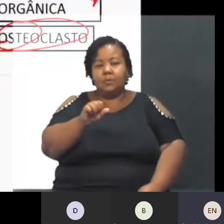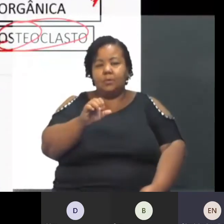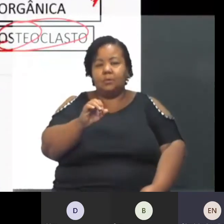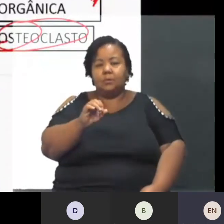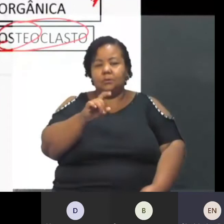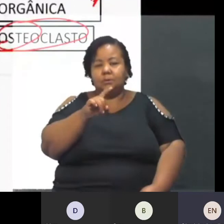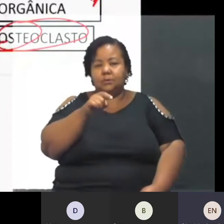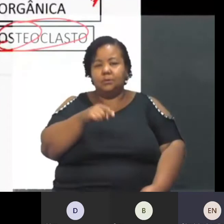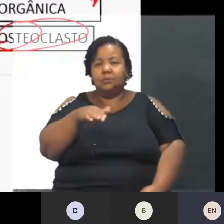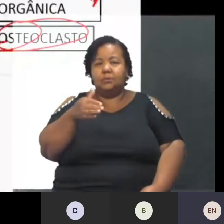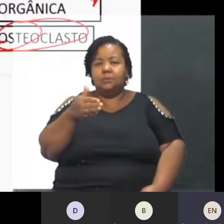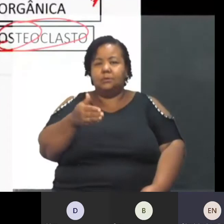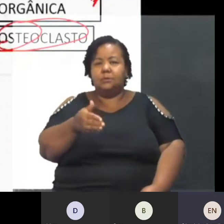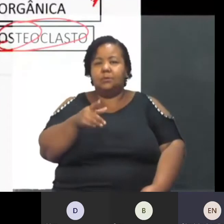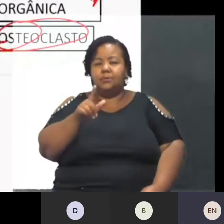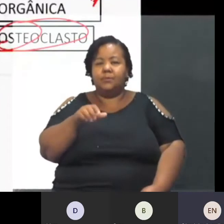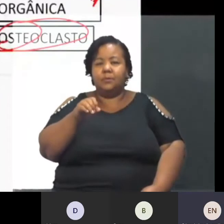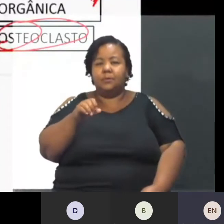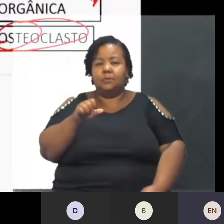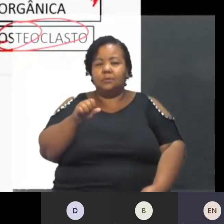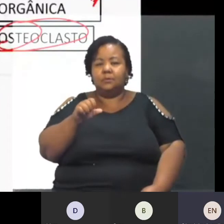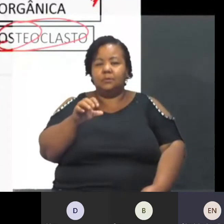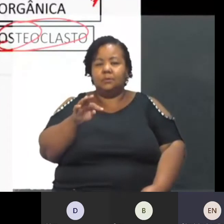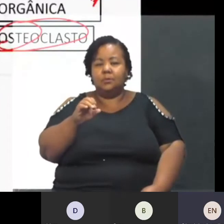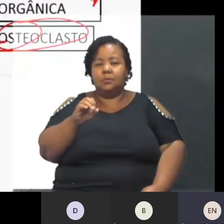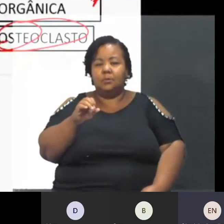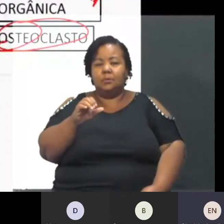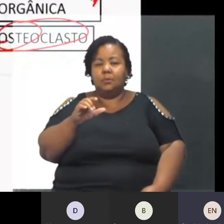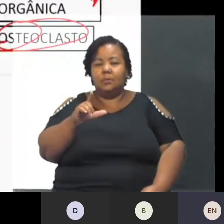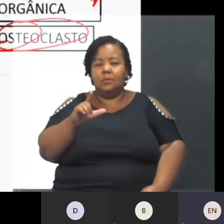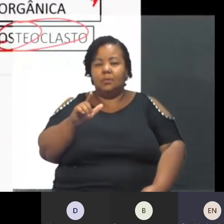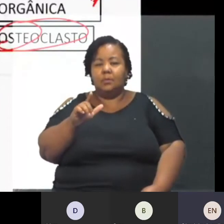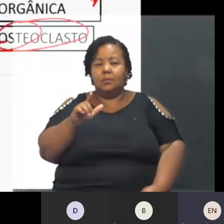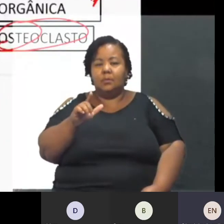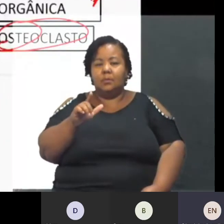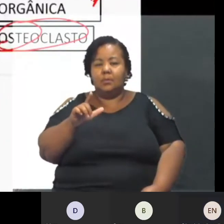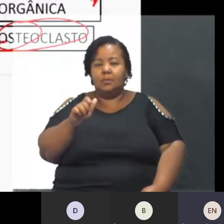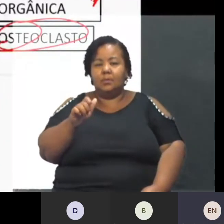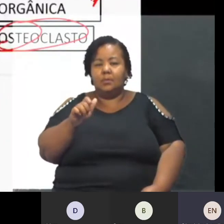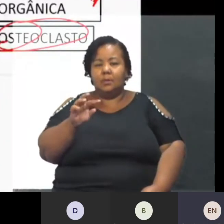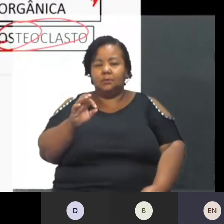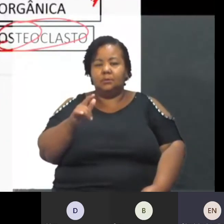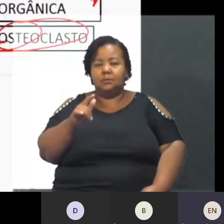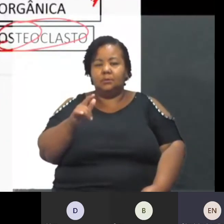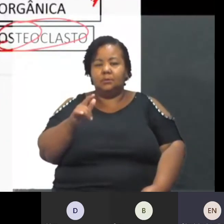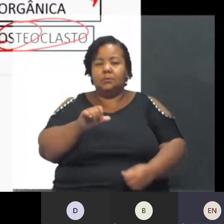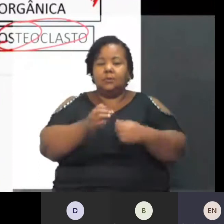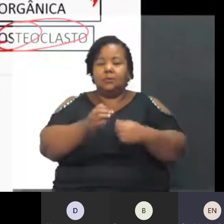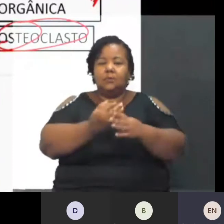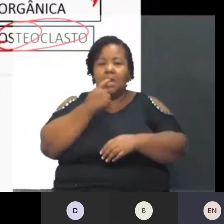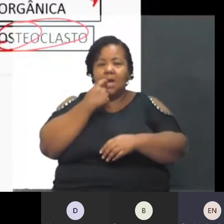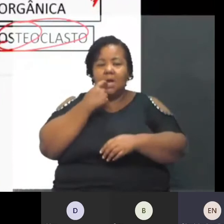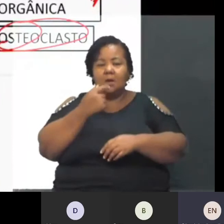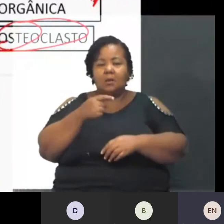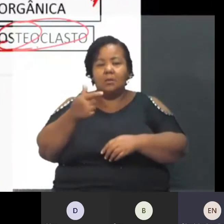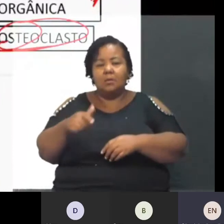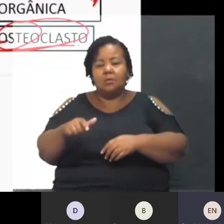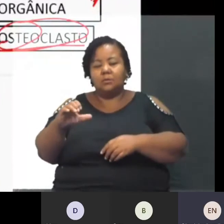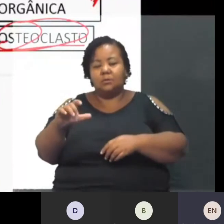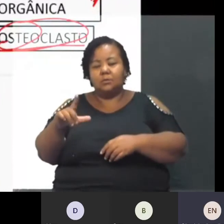o osteoblasto é a célula que forma o osso, que deposita, então, o material de colágeno,